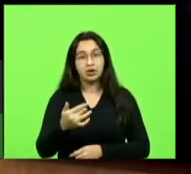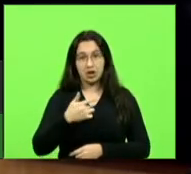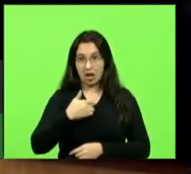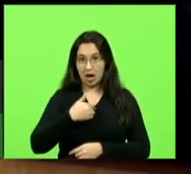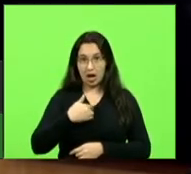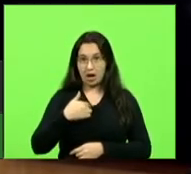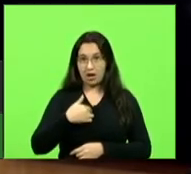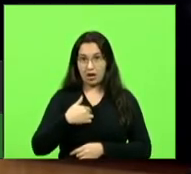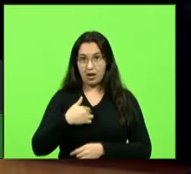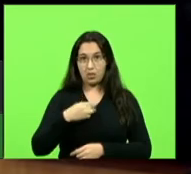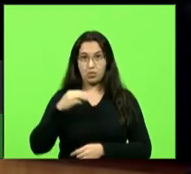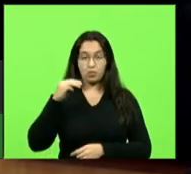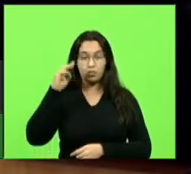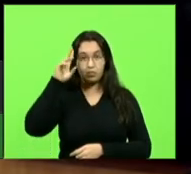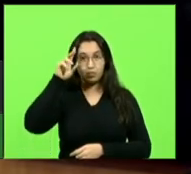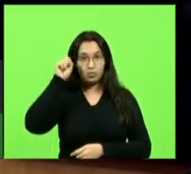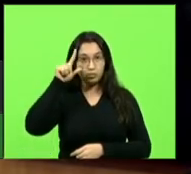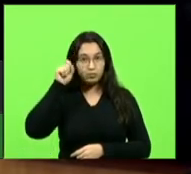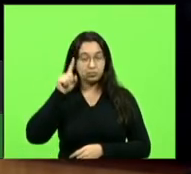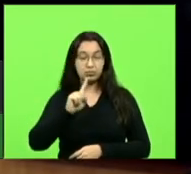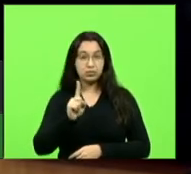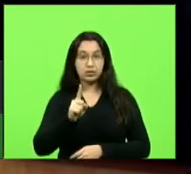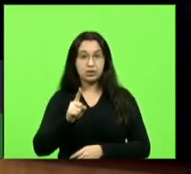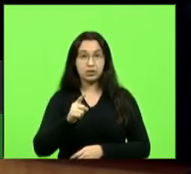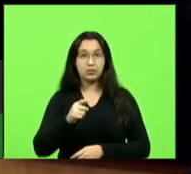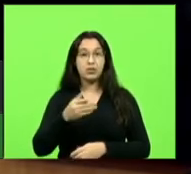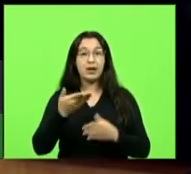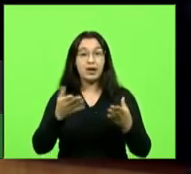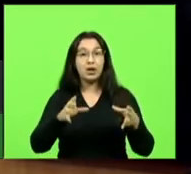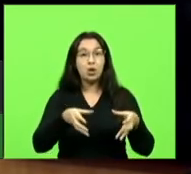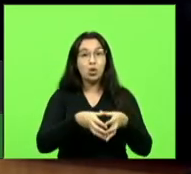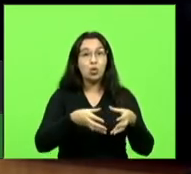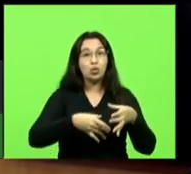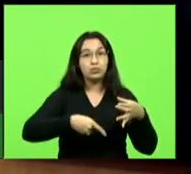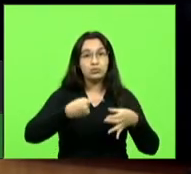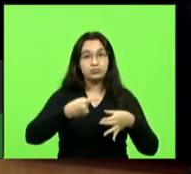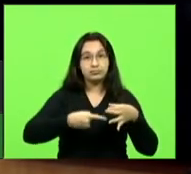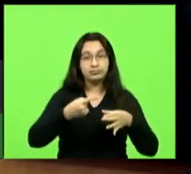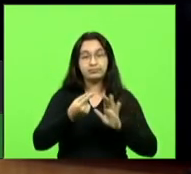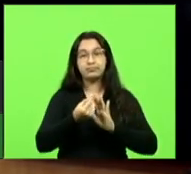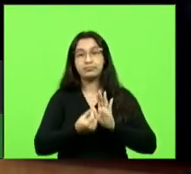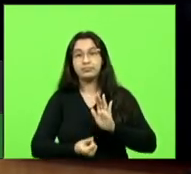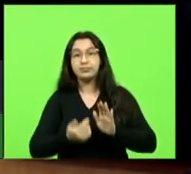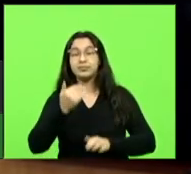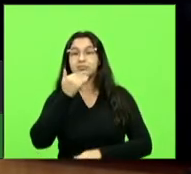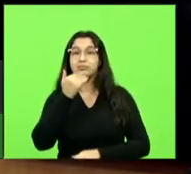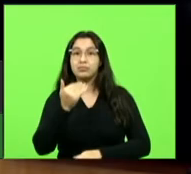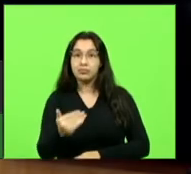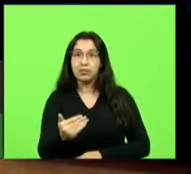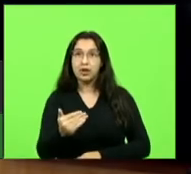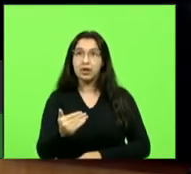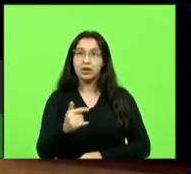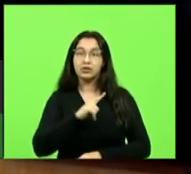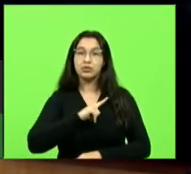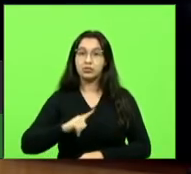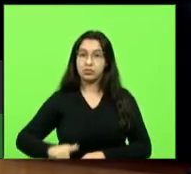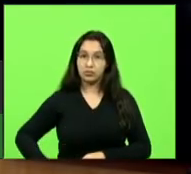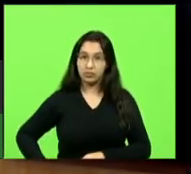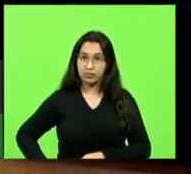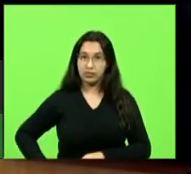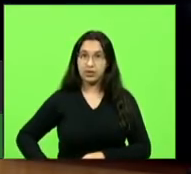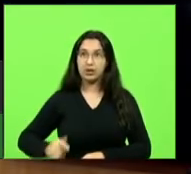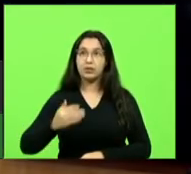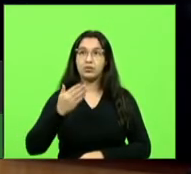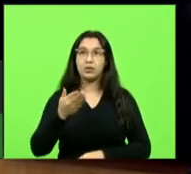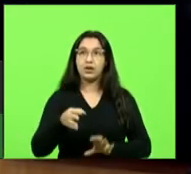Luciane, a Comissão de Finanças e Tributação faz uma solicitação ao governador para